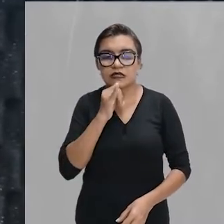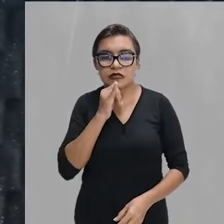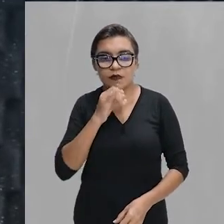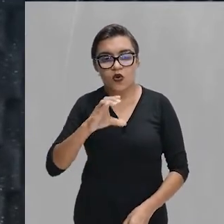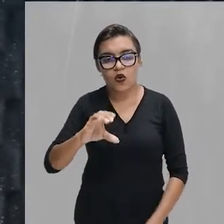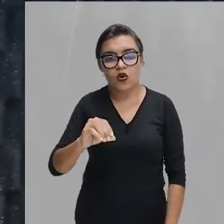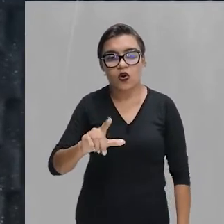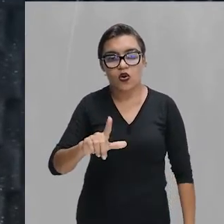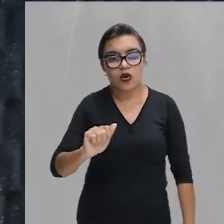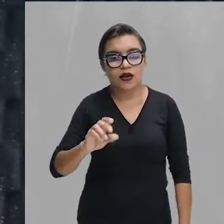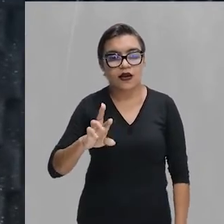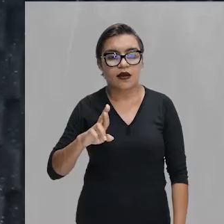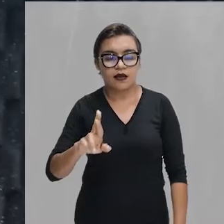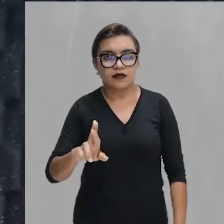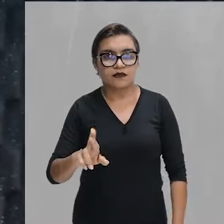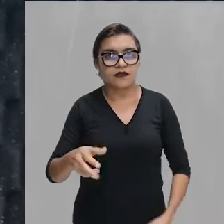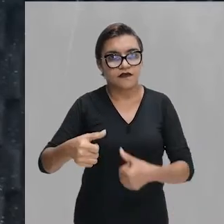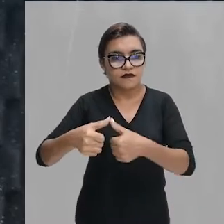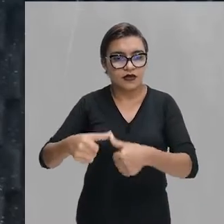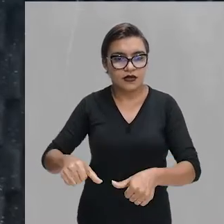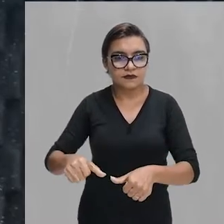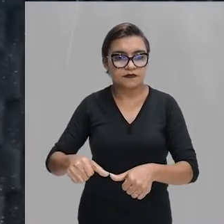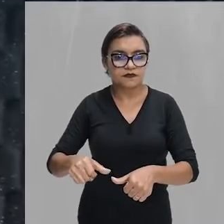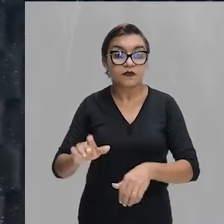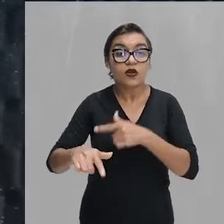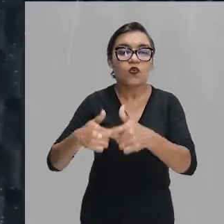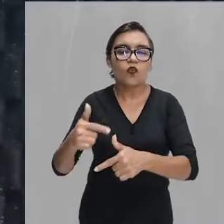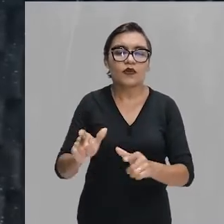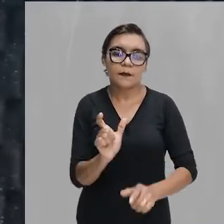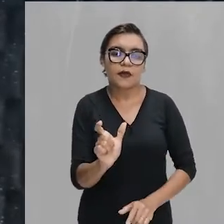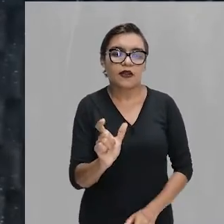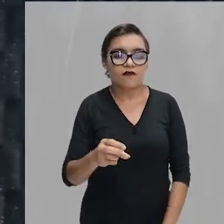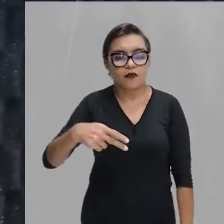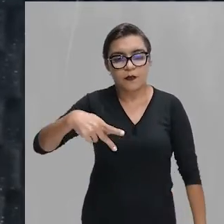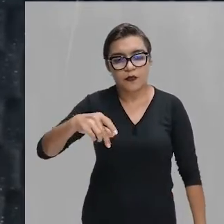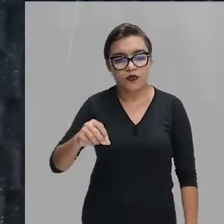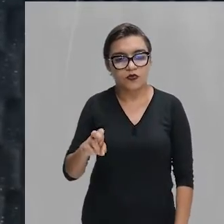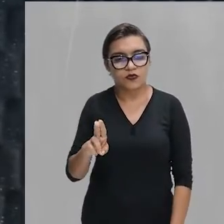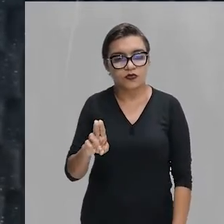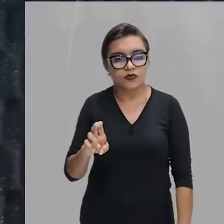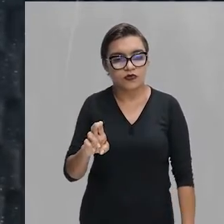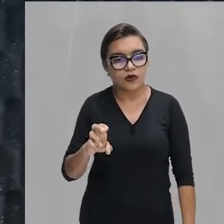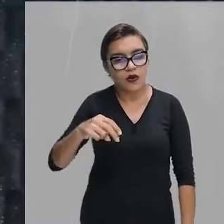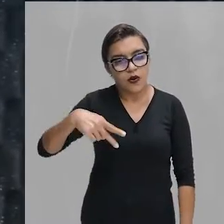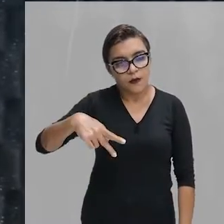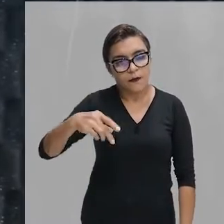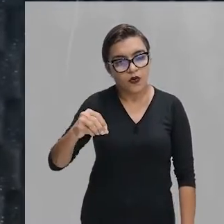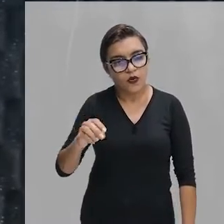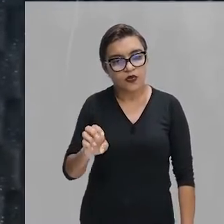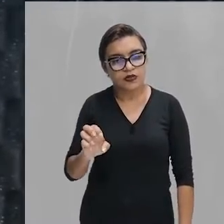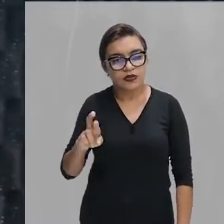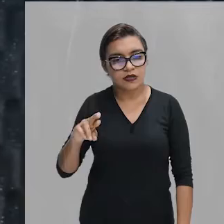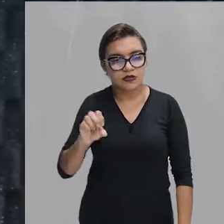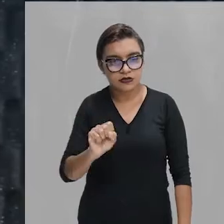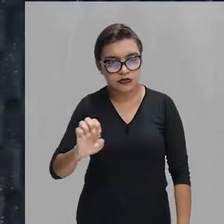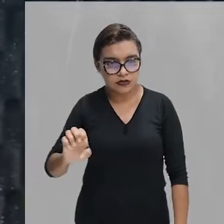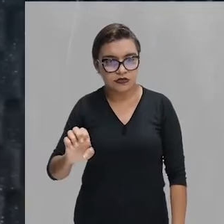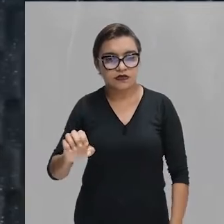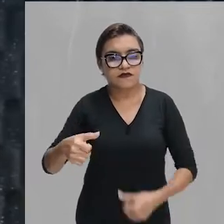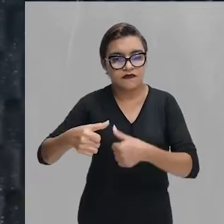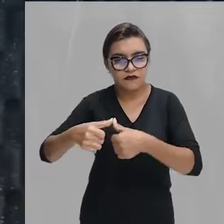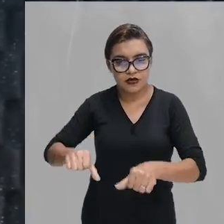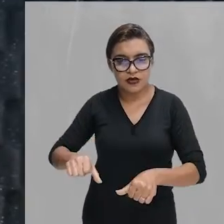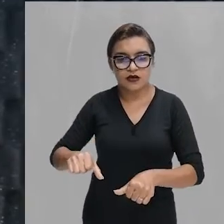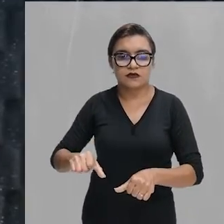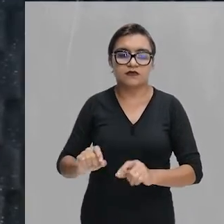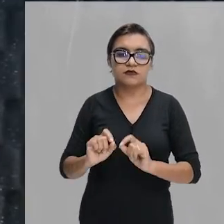Poner-se é ficar, usado com estados de ânimo. Pôr-se algo, vestir-se. Poner-se botas,